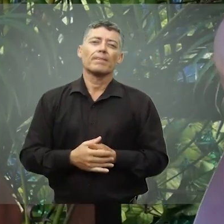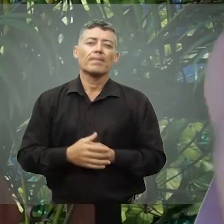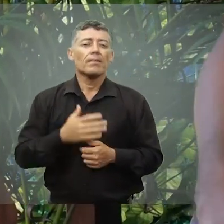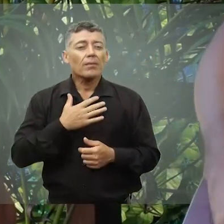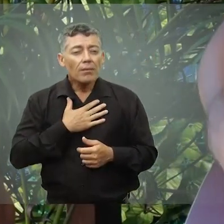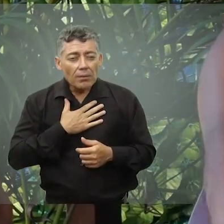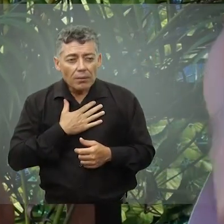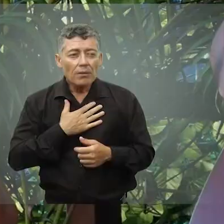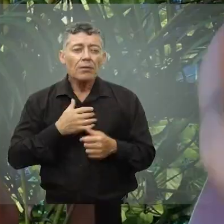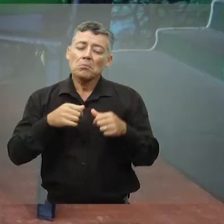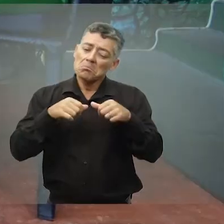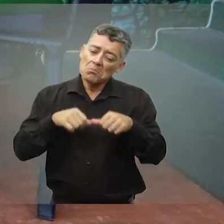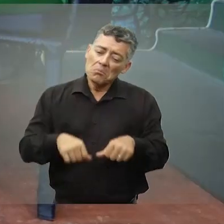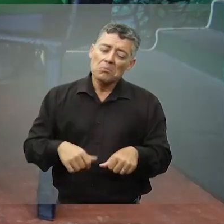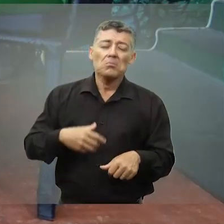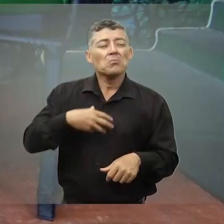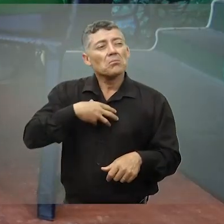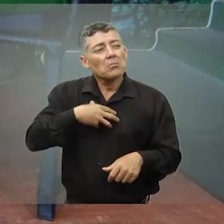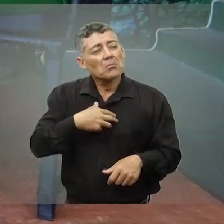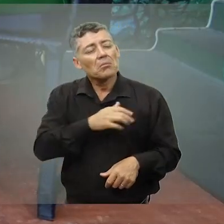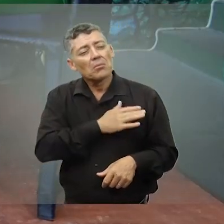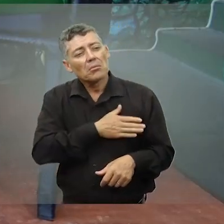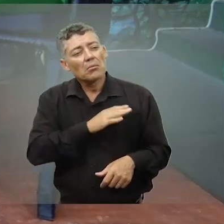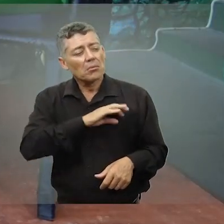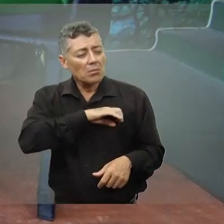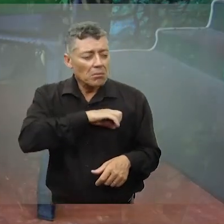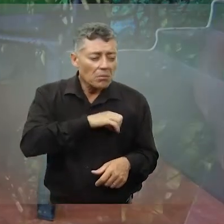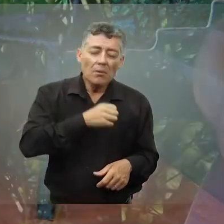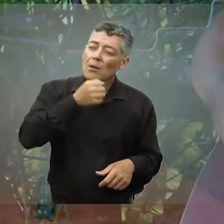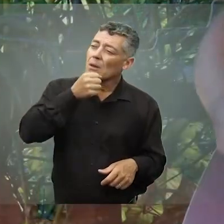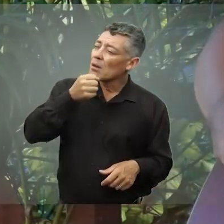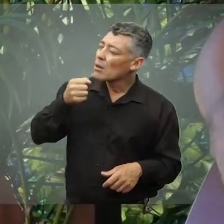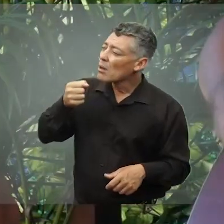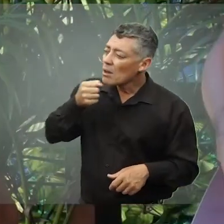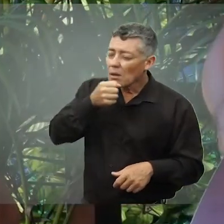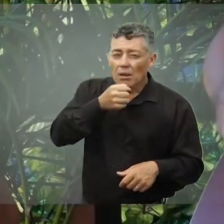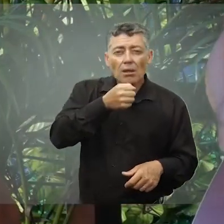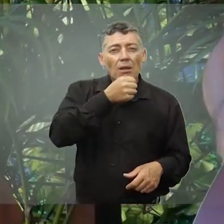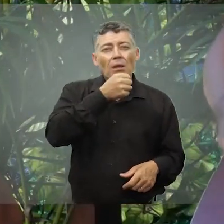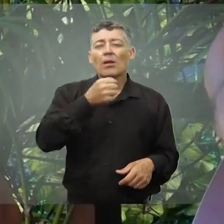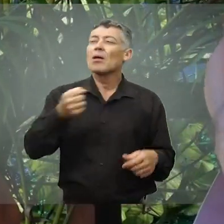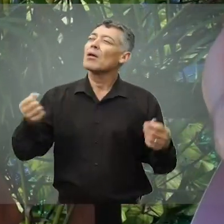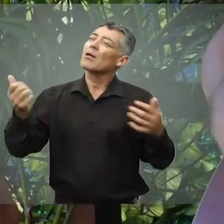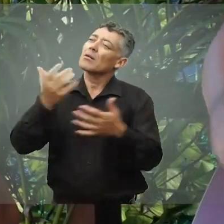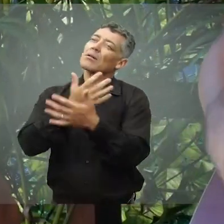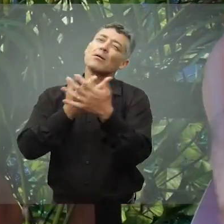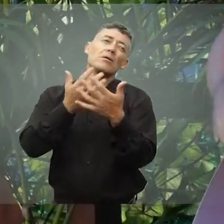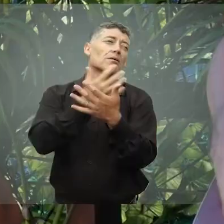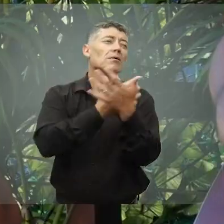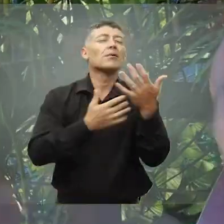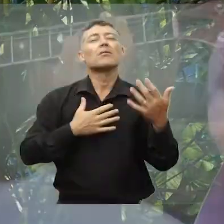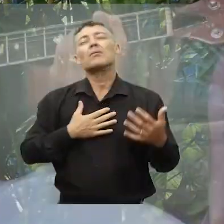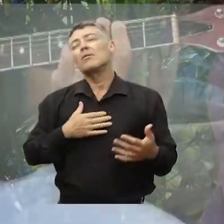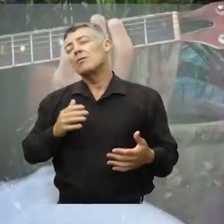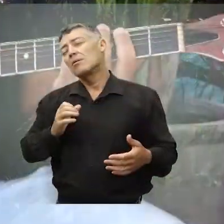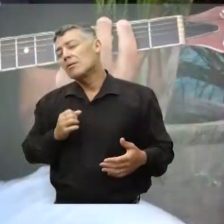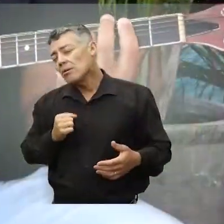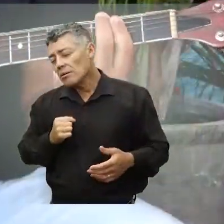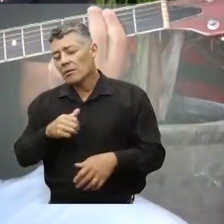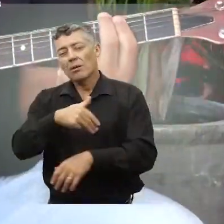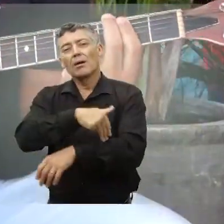Som fixo, som ambulante, no microfone importado, cantar pro meu amor